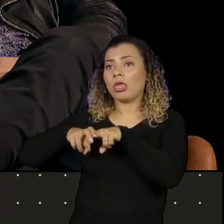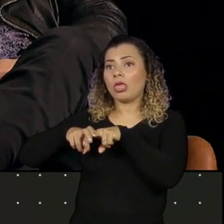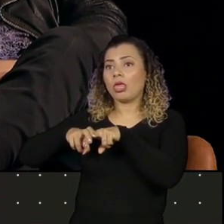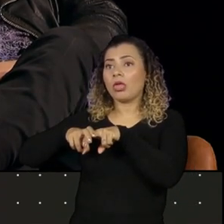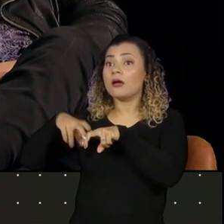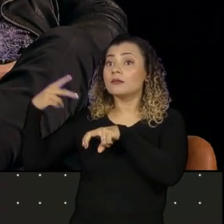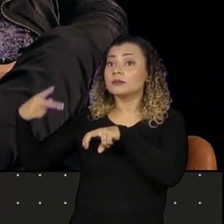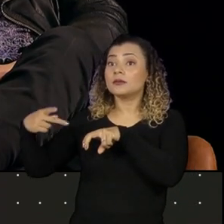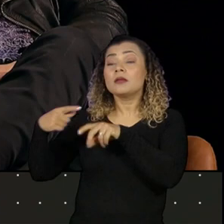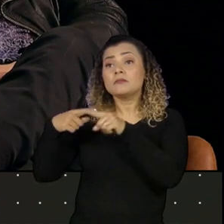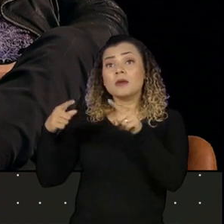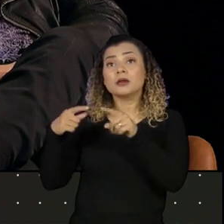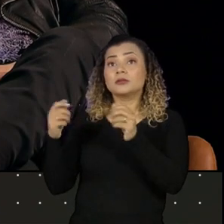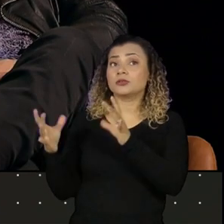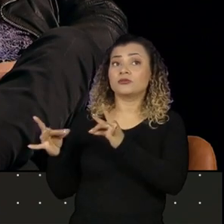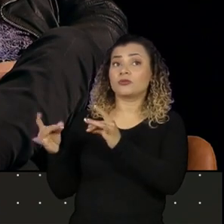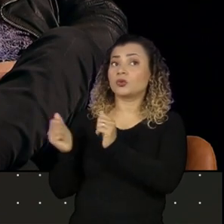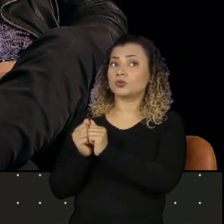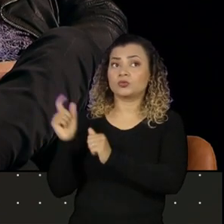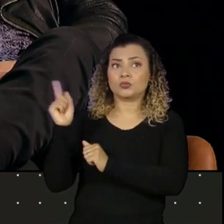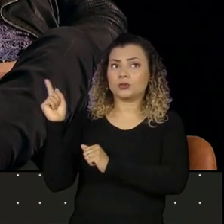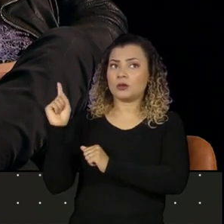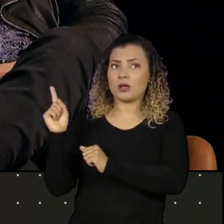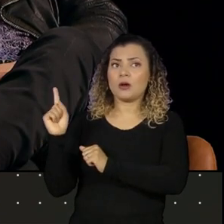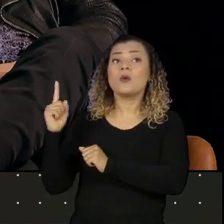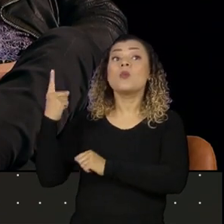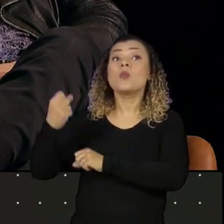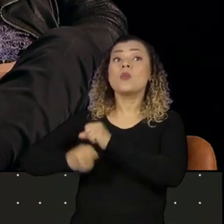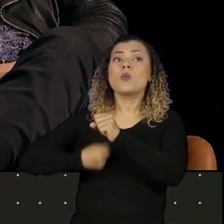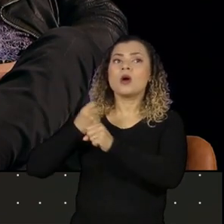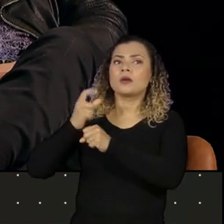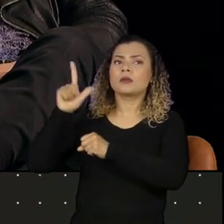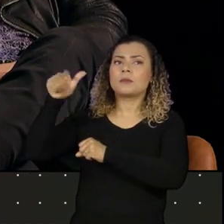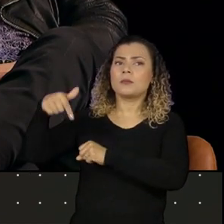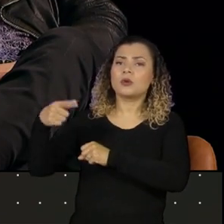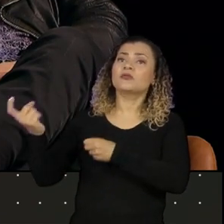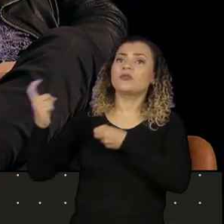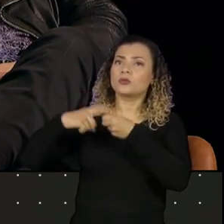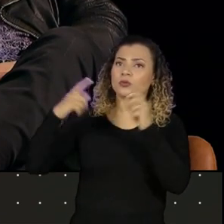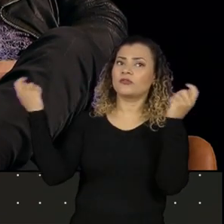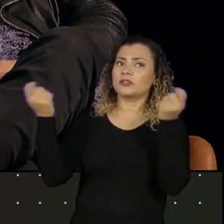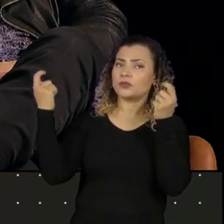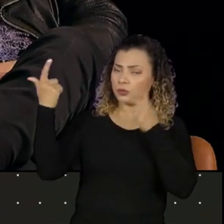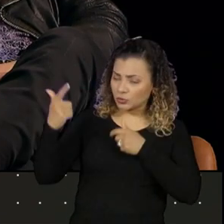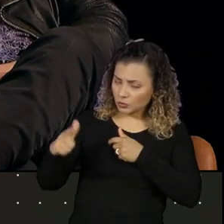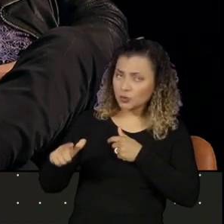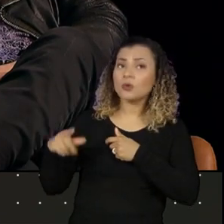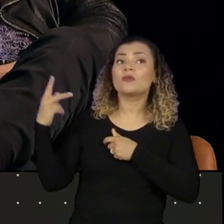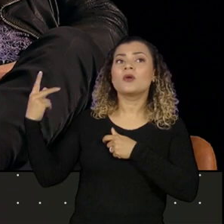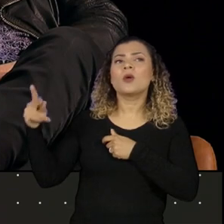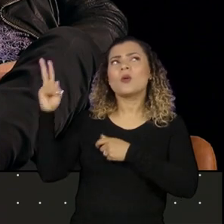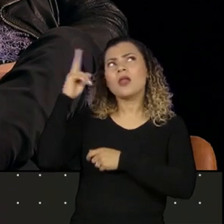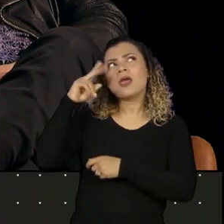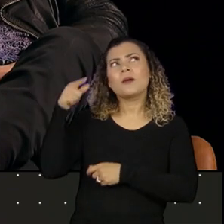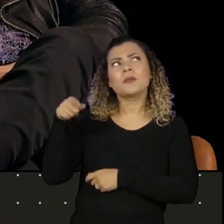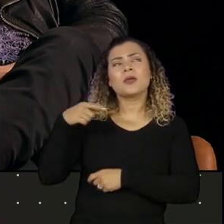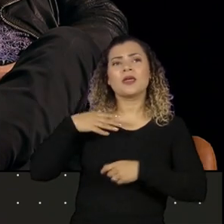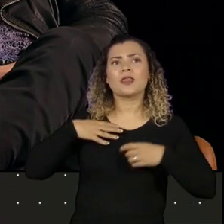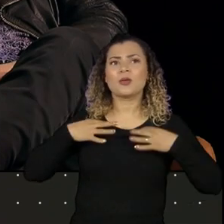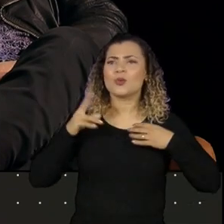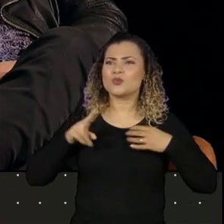conversar. Mas a gente não ficou juntos naquele ano. Um ano depois, quando ele voltou para o festival, usando, me lembro que ele usava um